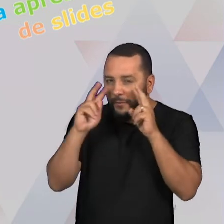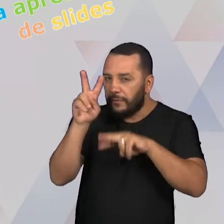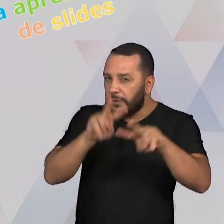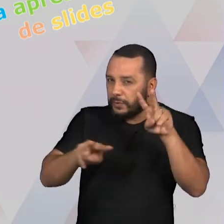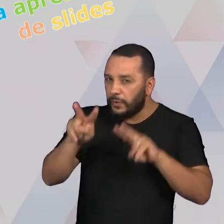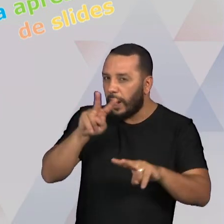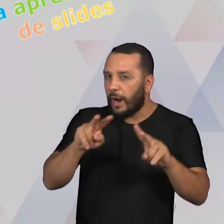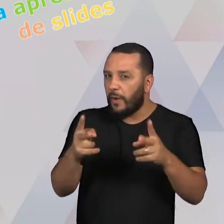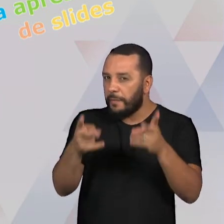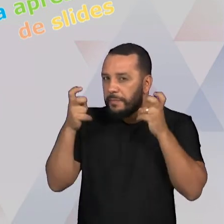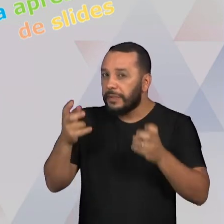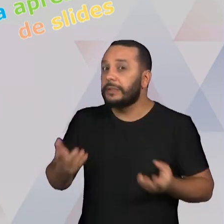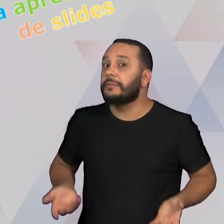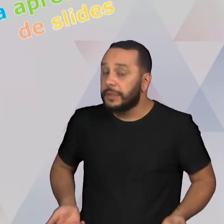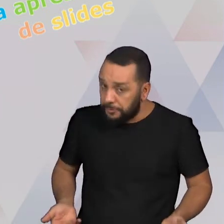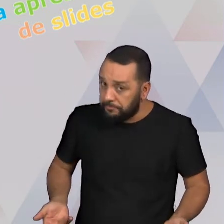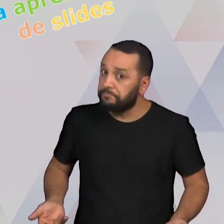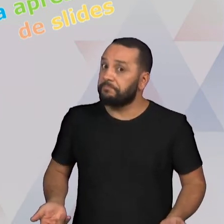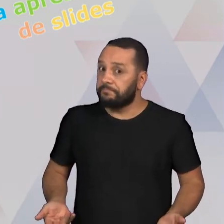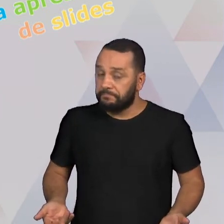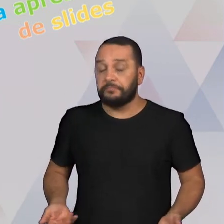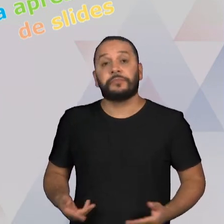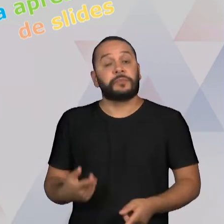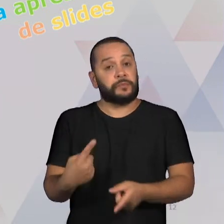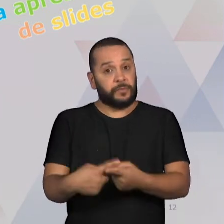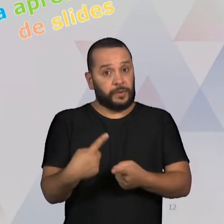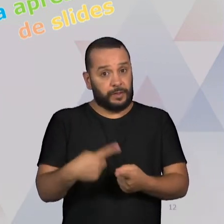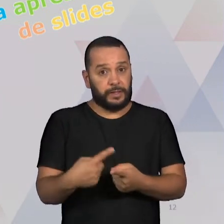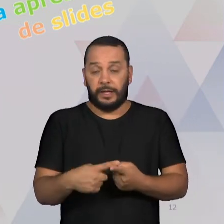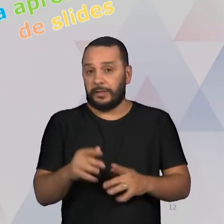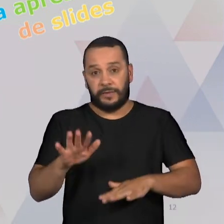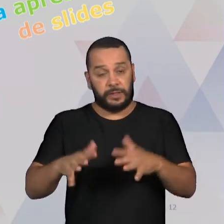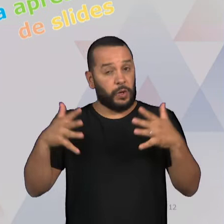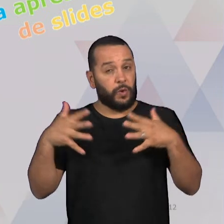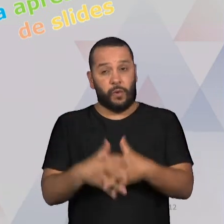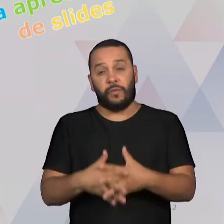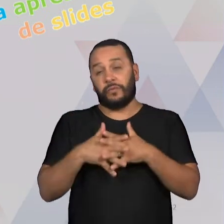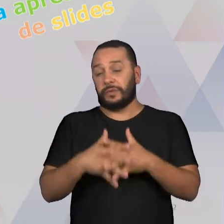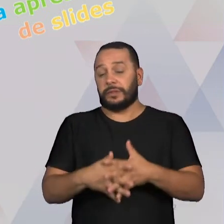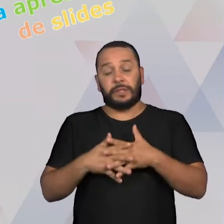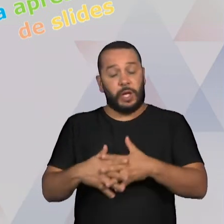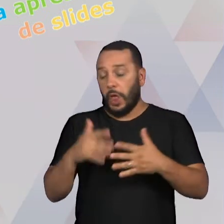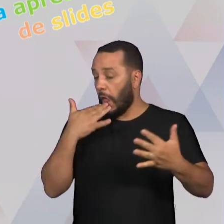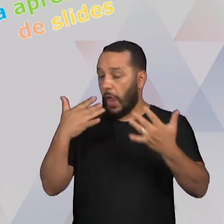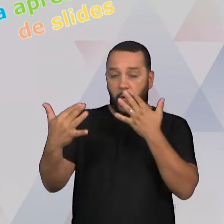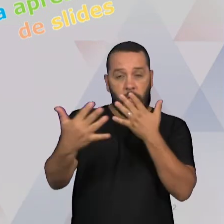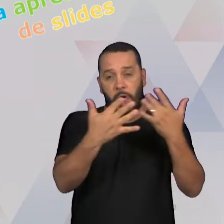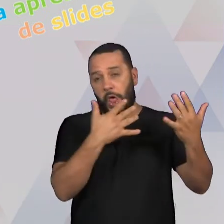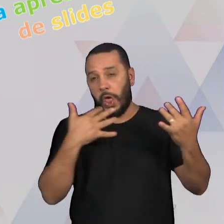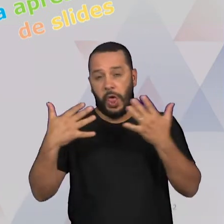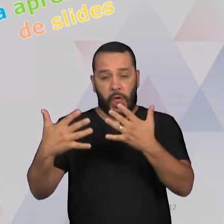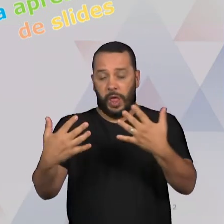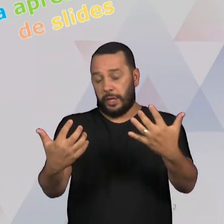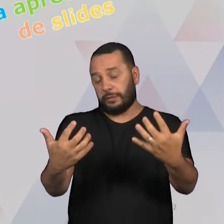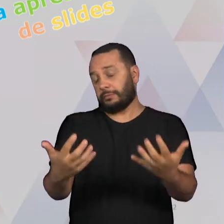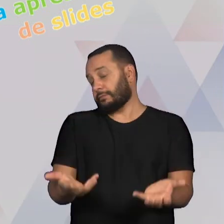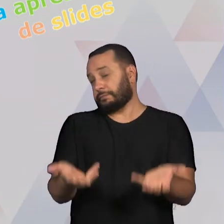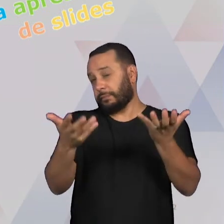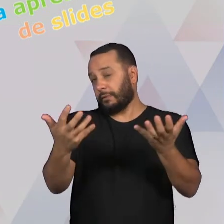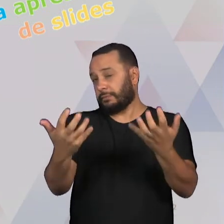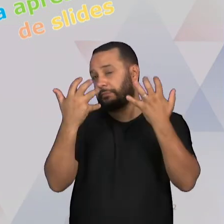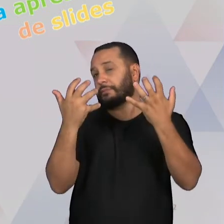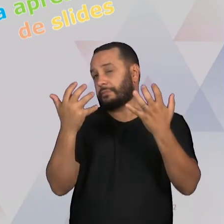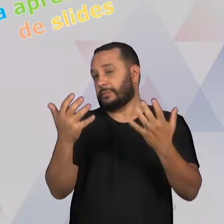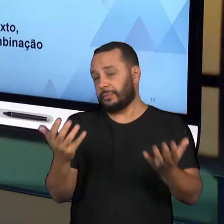forma como vocês gostariam a confusão de muitas cores às vezes pode atrapalhar então se vocês